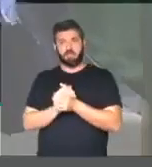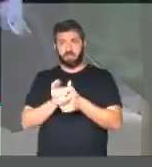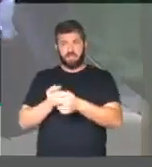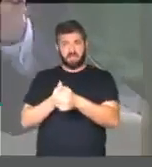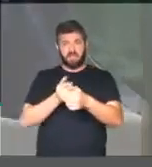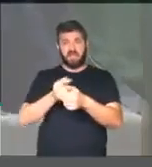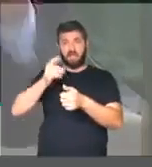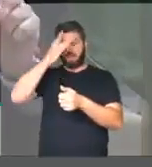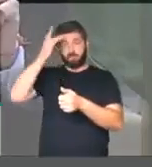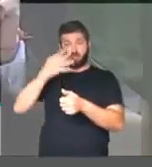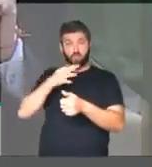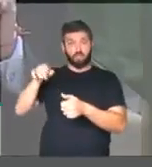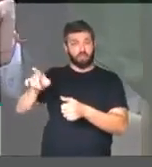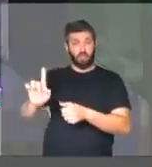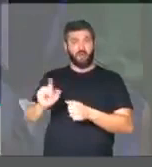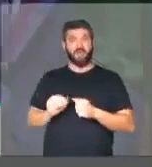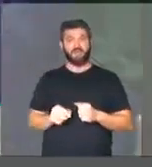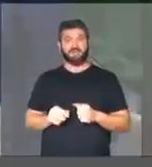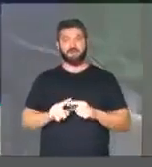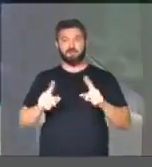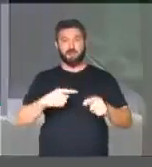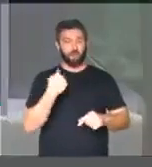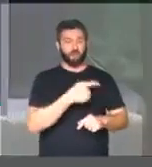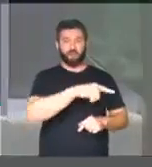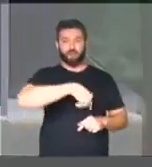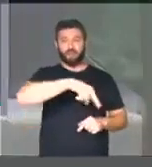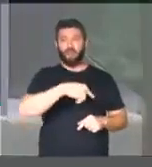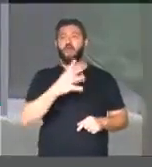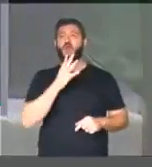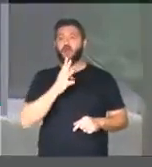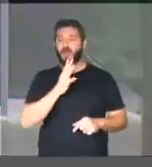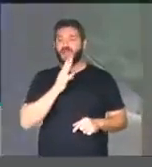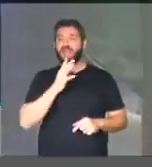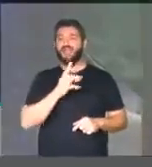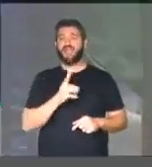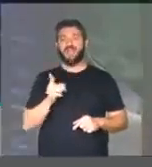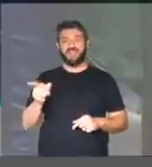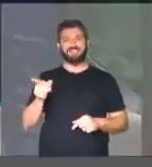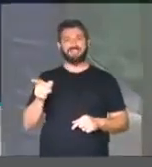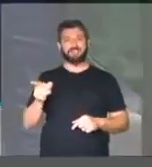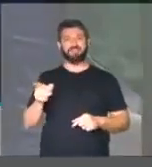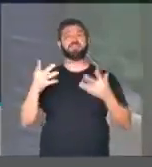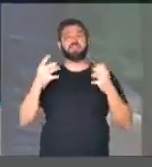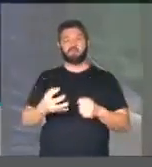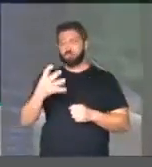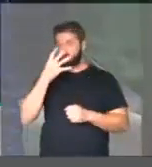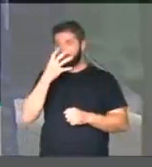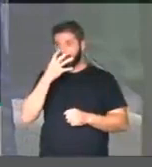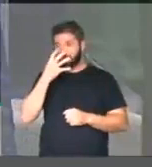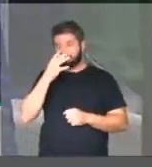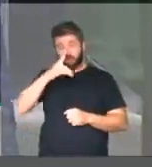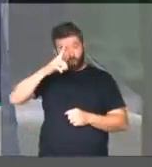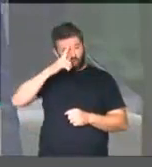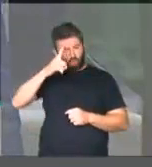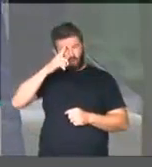enganar aqueles que não lhe conhecem, mas nós conhecemos e vamos assistir a cada